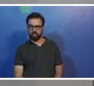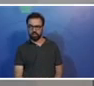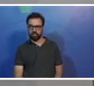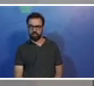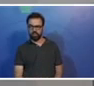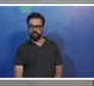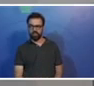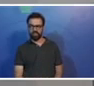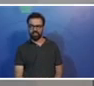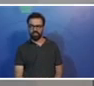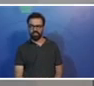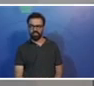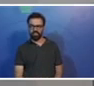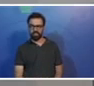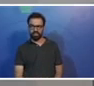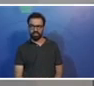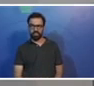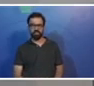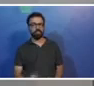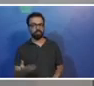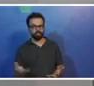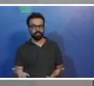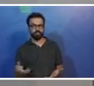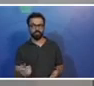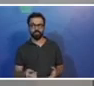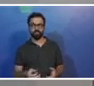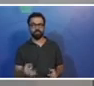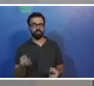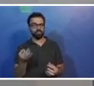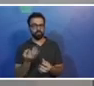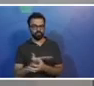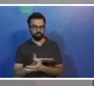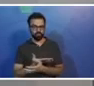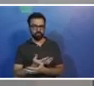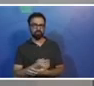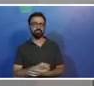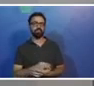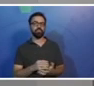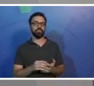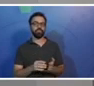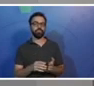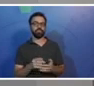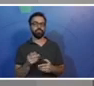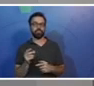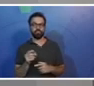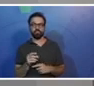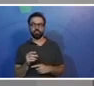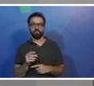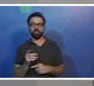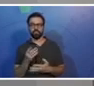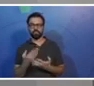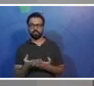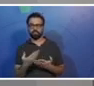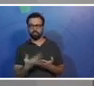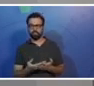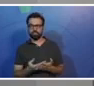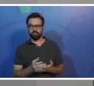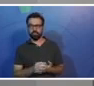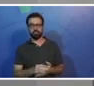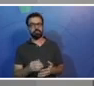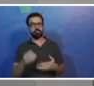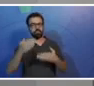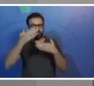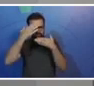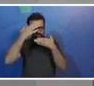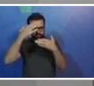Ok? E assim, nós terminamos mais uma videoaula. Queria